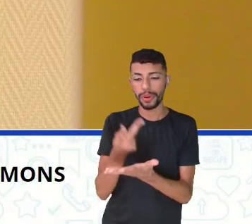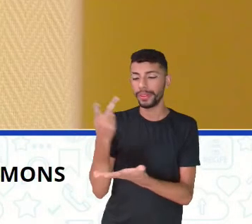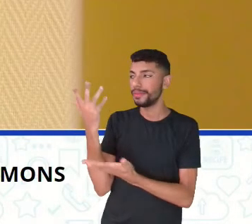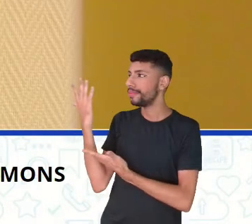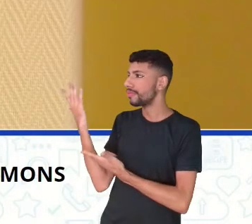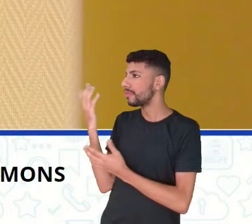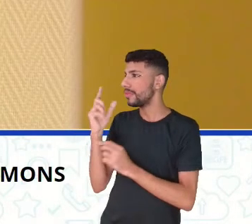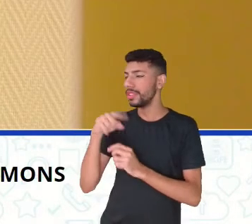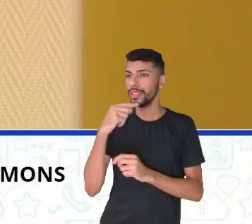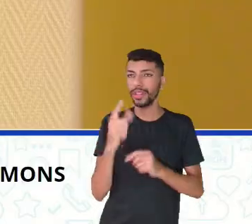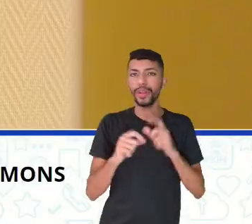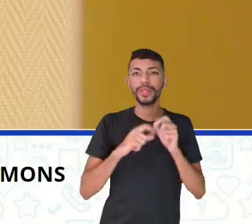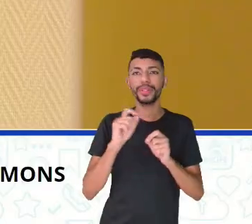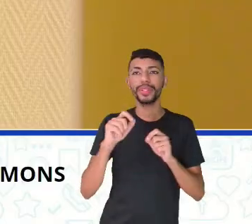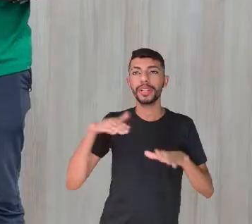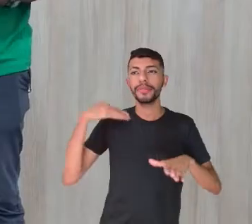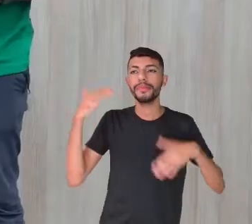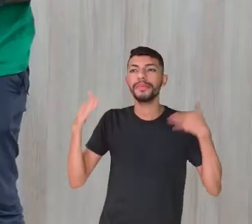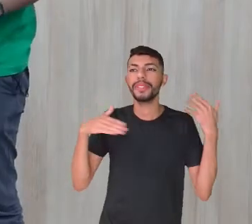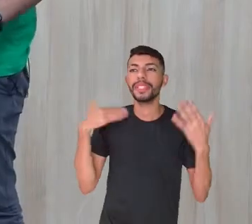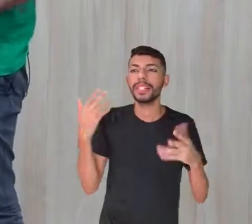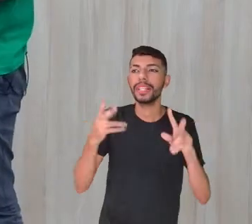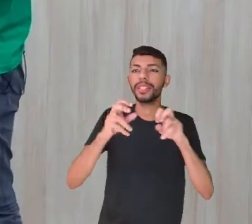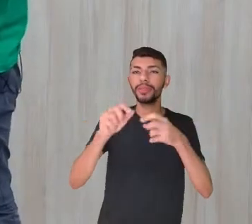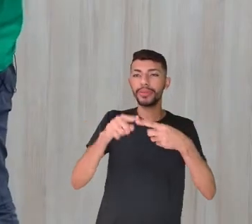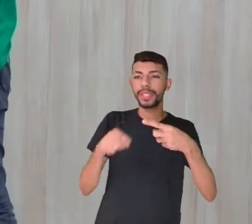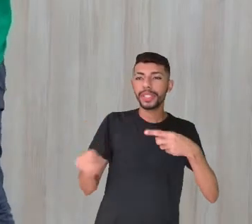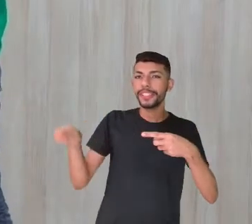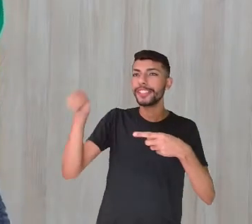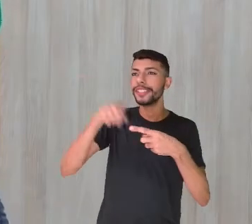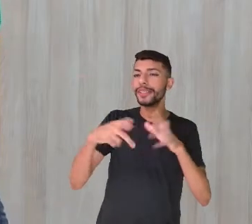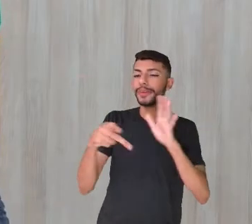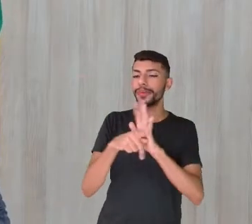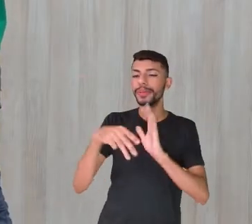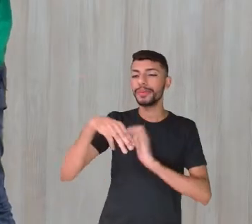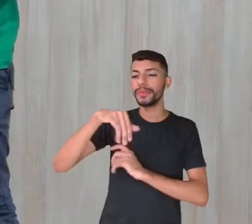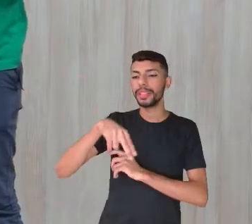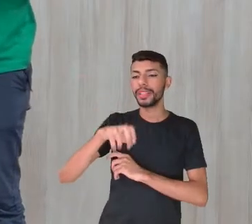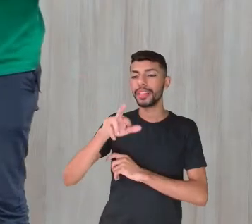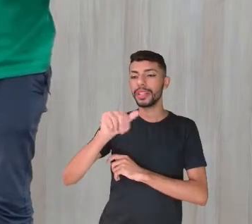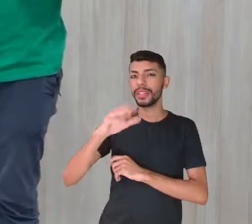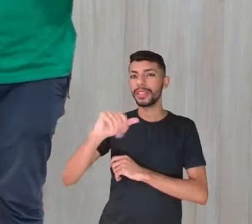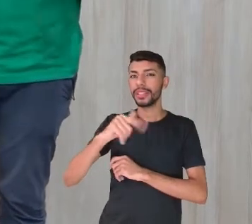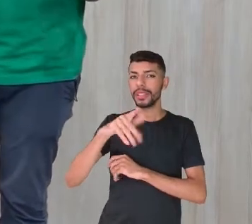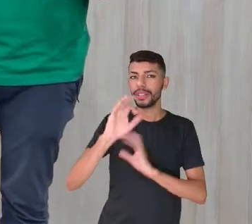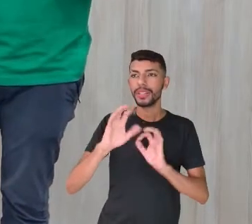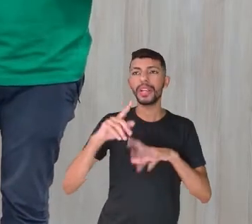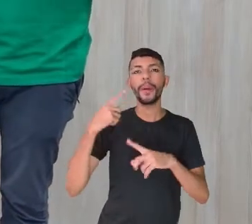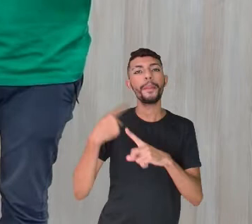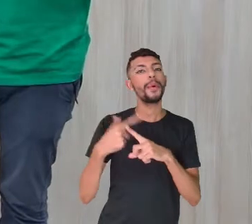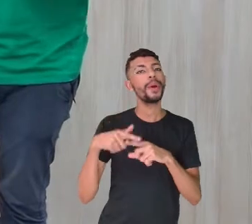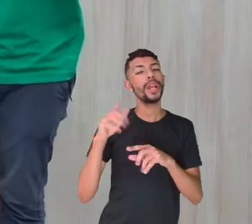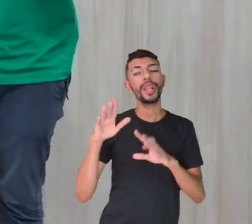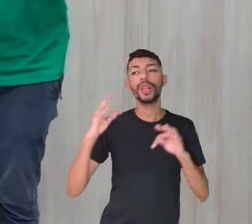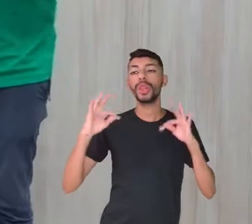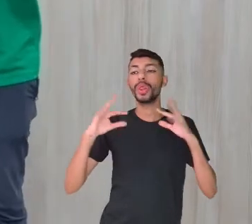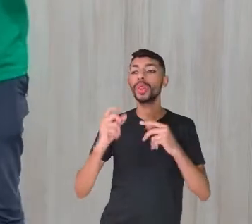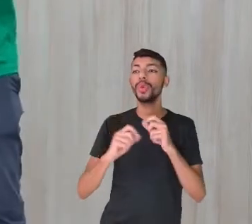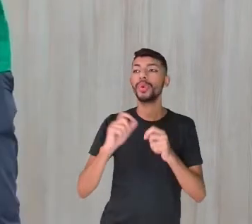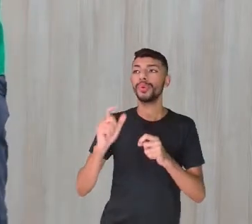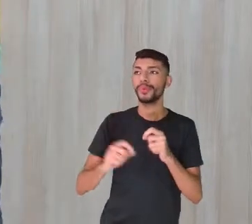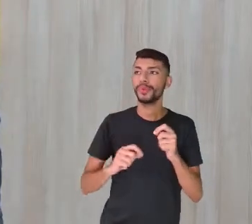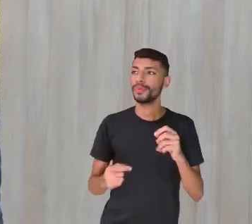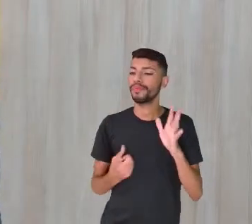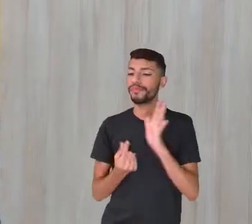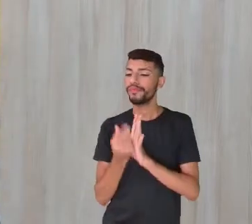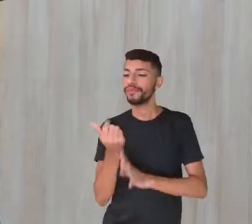dar um passeio na história desse ciclo da mineração, porque, né, toda a atividade econômica ela vai